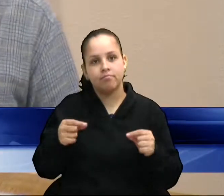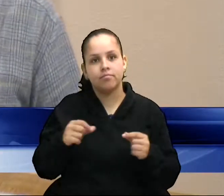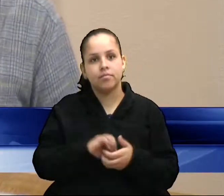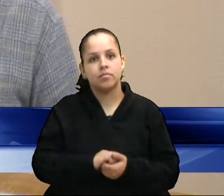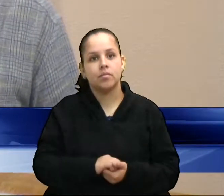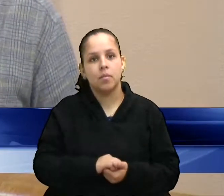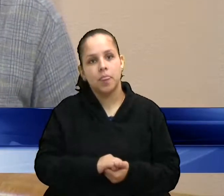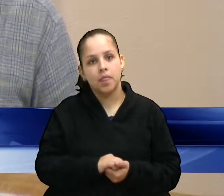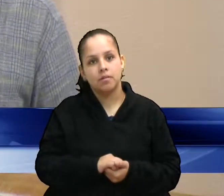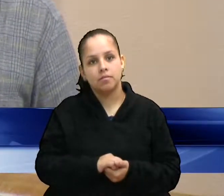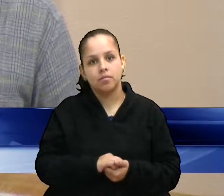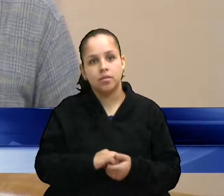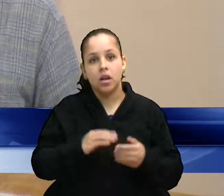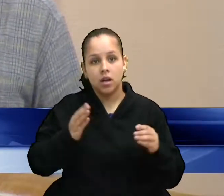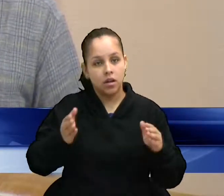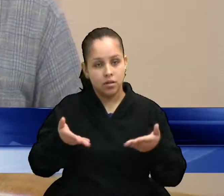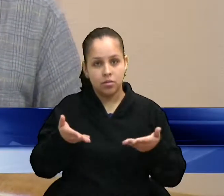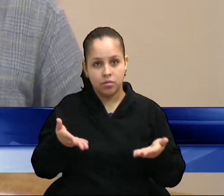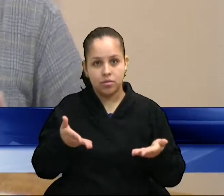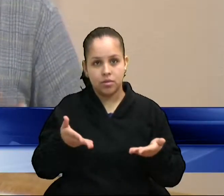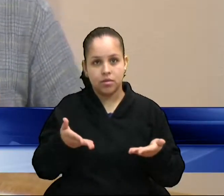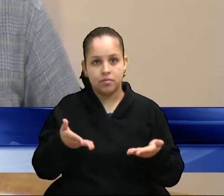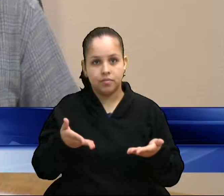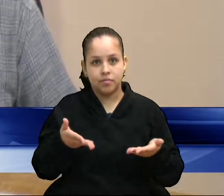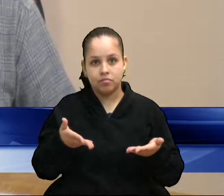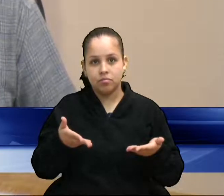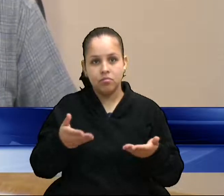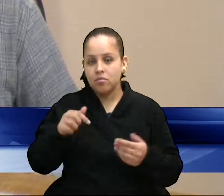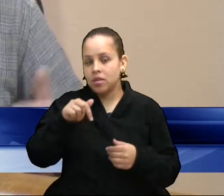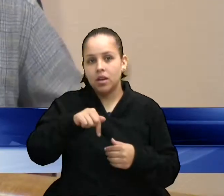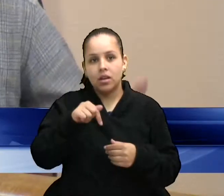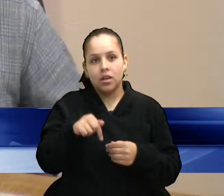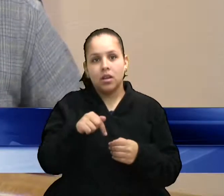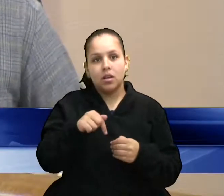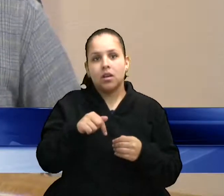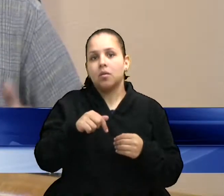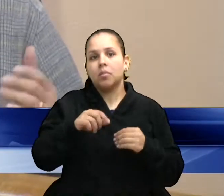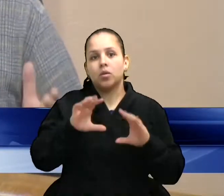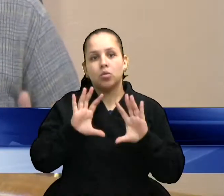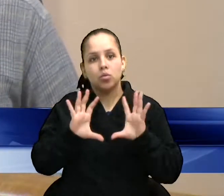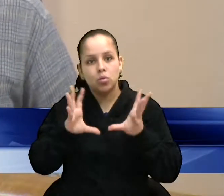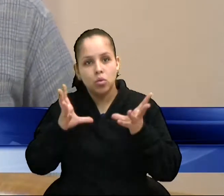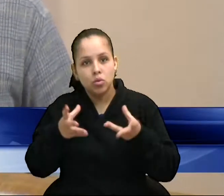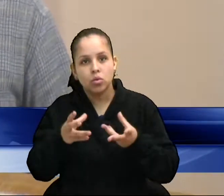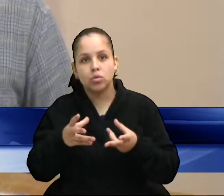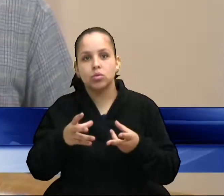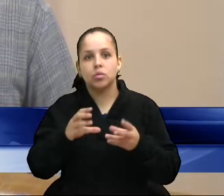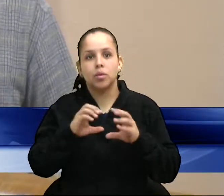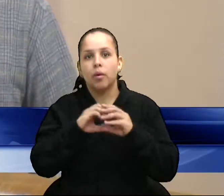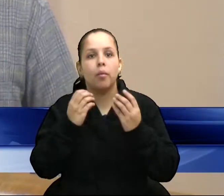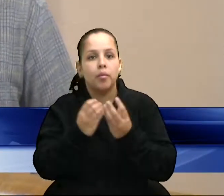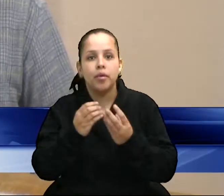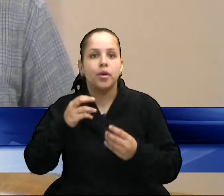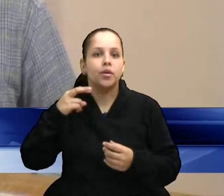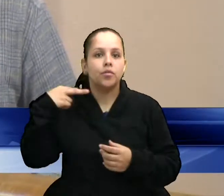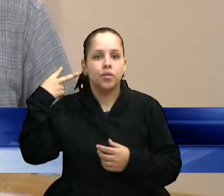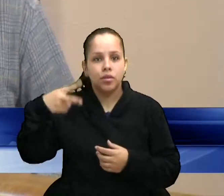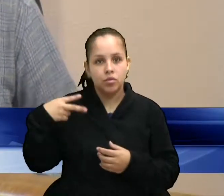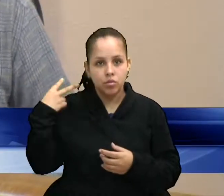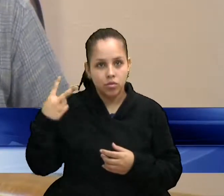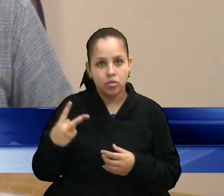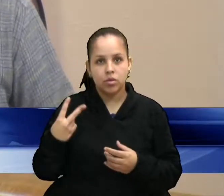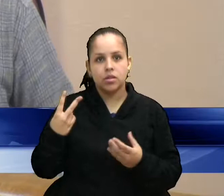momento, eu me coloco à disposição do Legislativo, da Câmara de Vereadores, dos